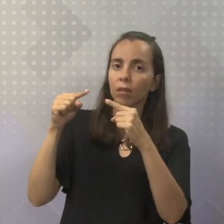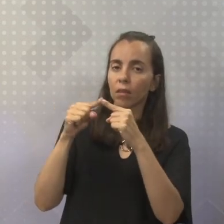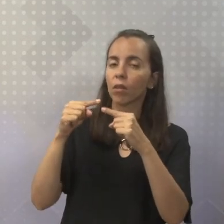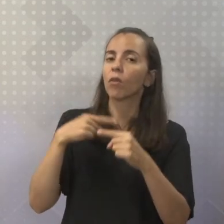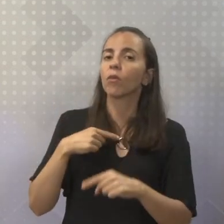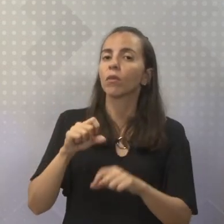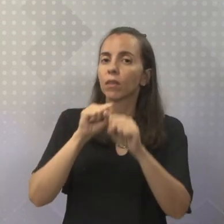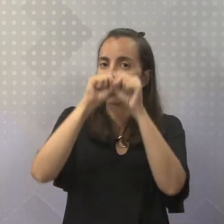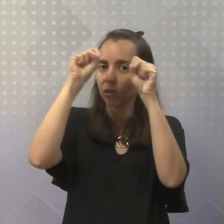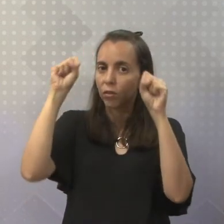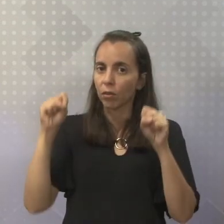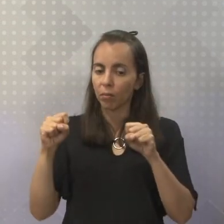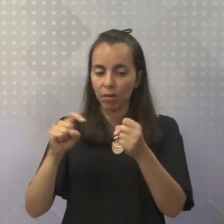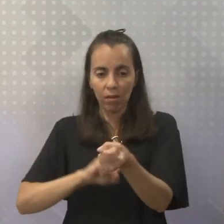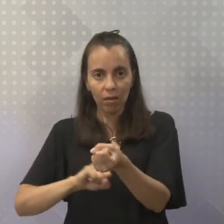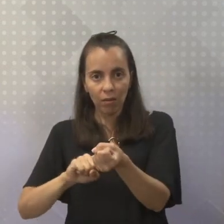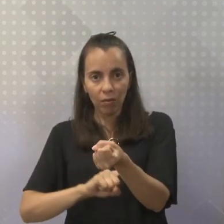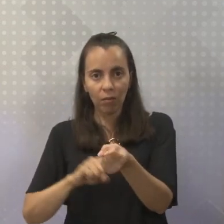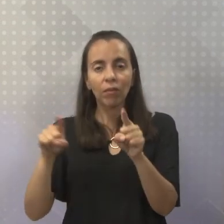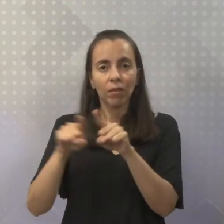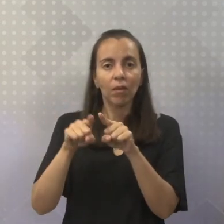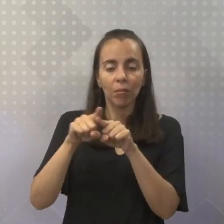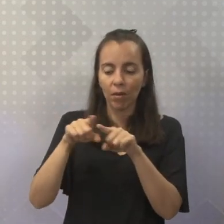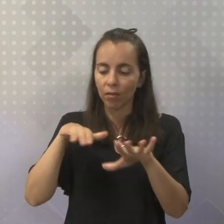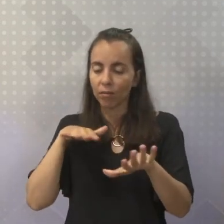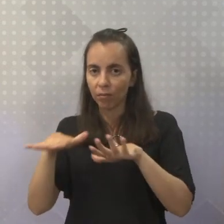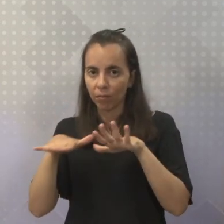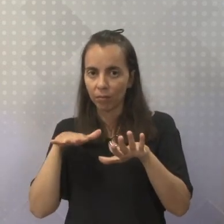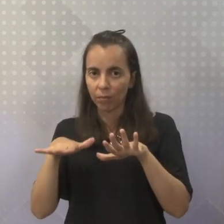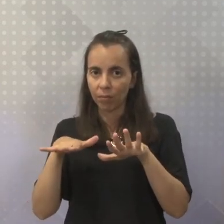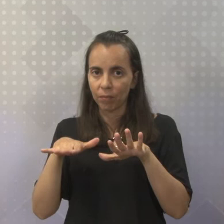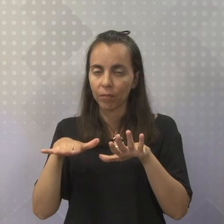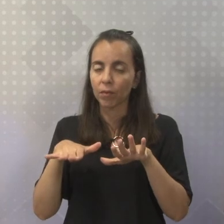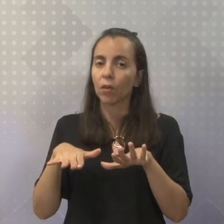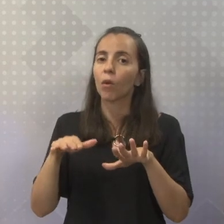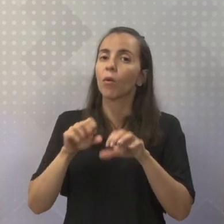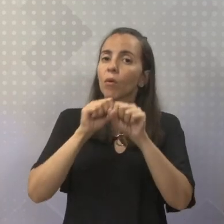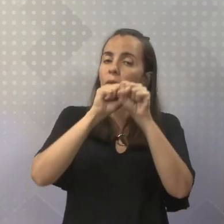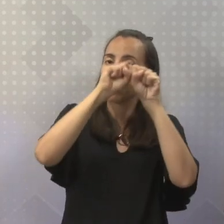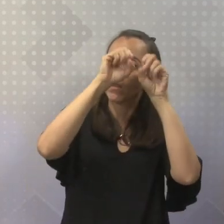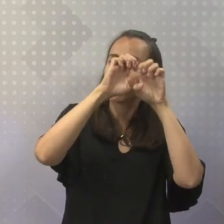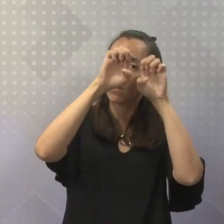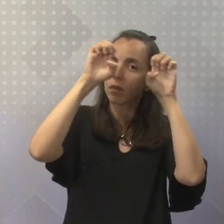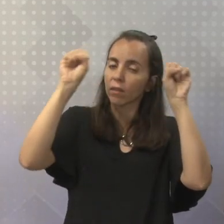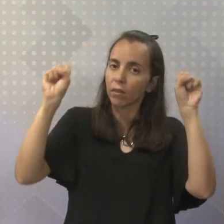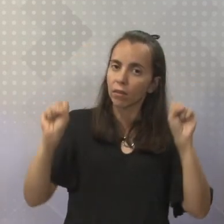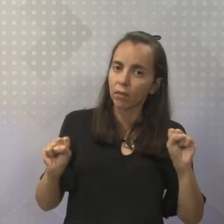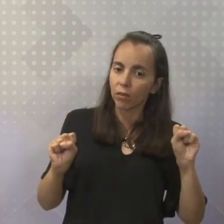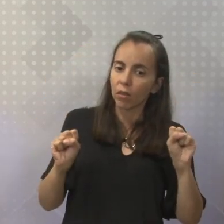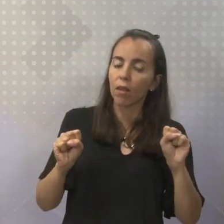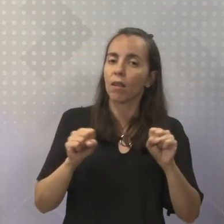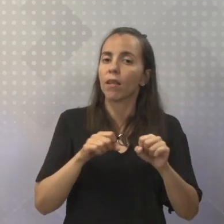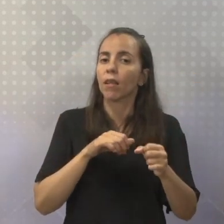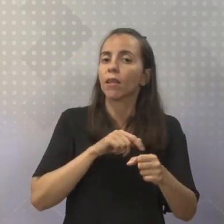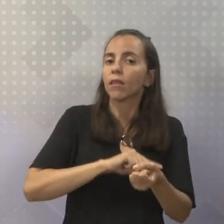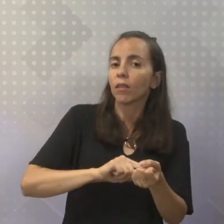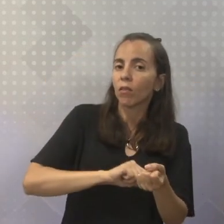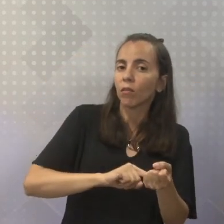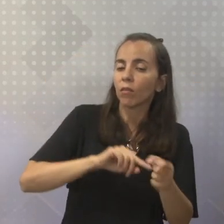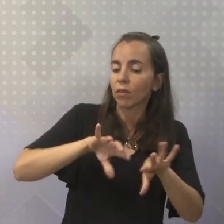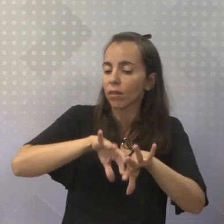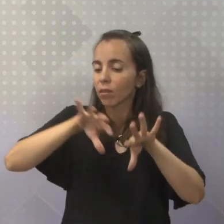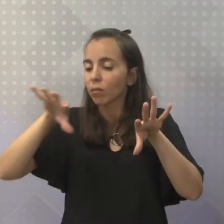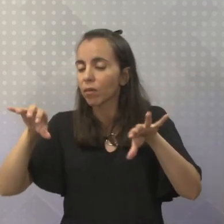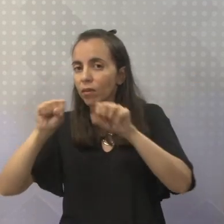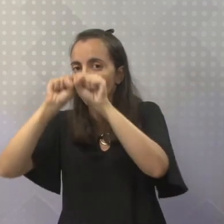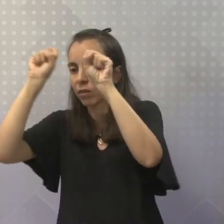locomotor? Apesar da gente estar estudando o sistema nervoso separado do locomotor, eles trabalham em grupo, em